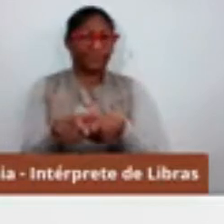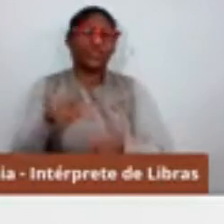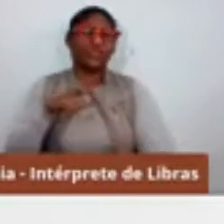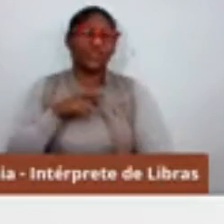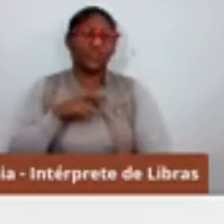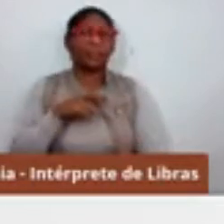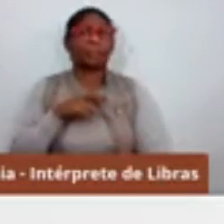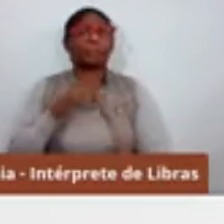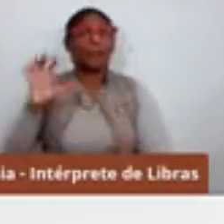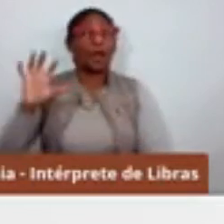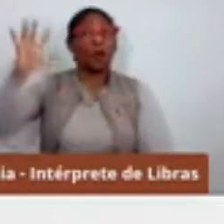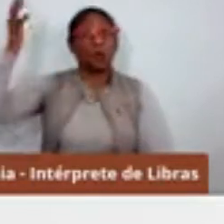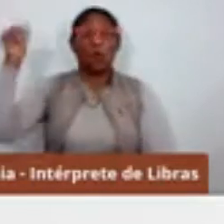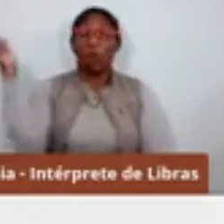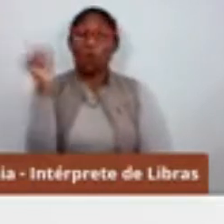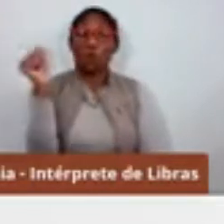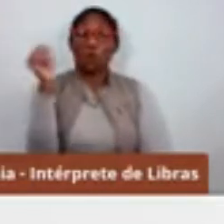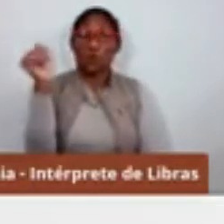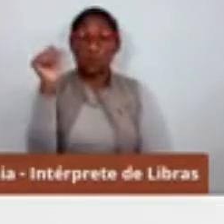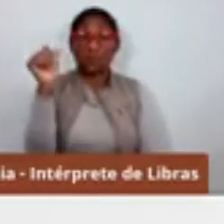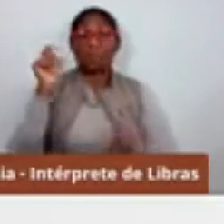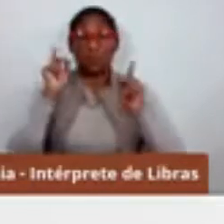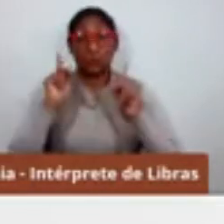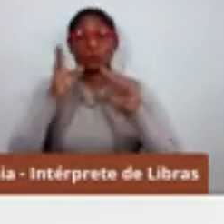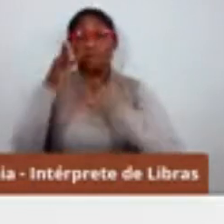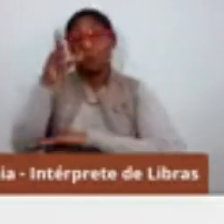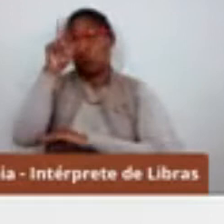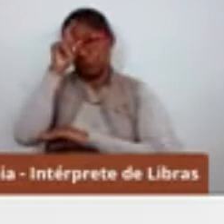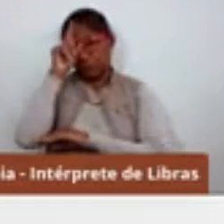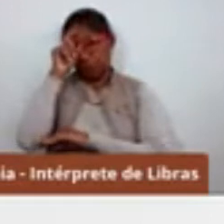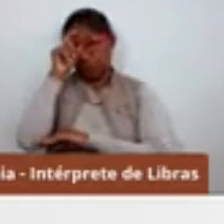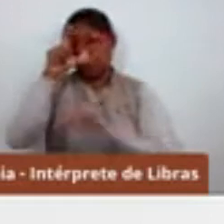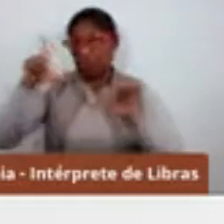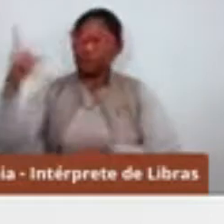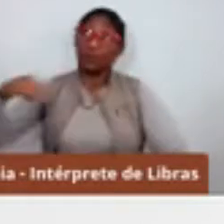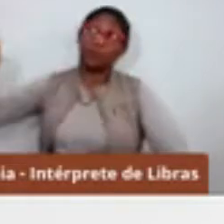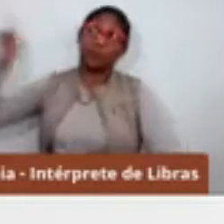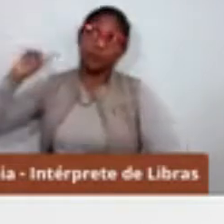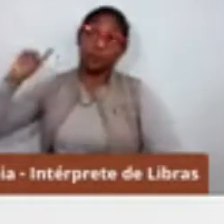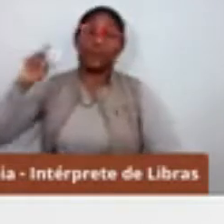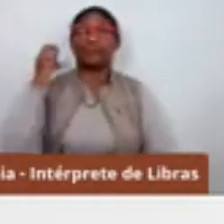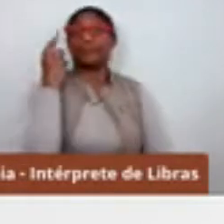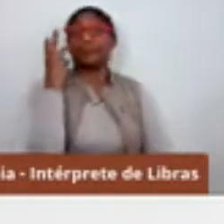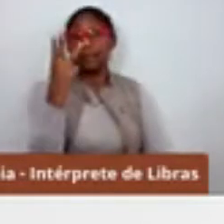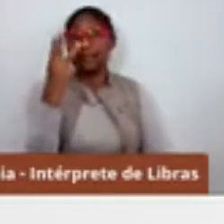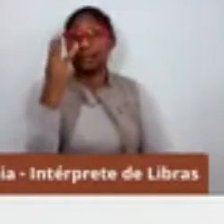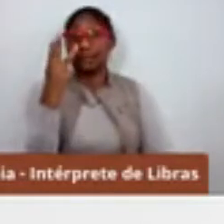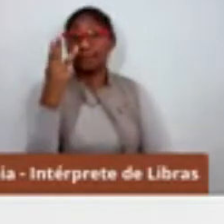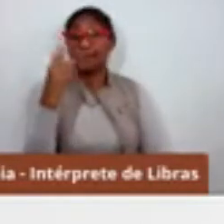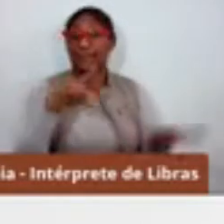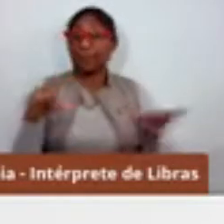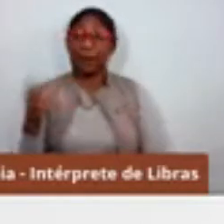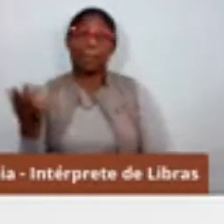Tinham acontecido 11 hospitalizações na semana anterior, foram 3 hospitalizações na última semana, o número de